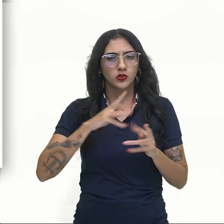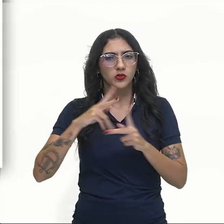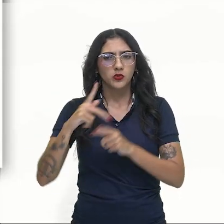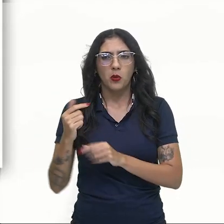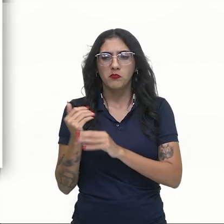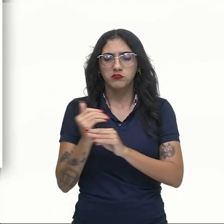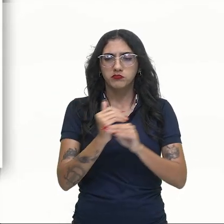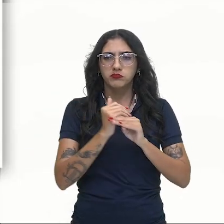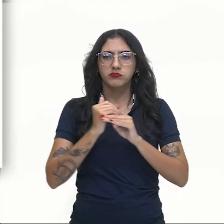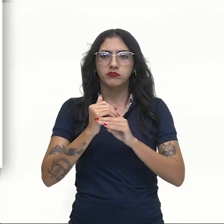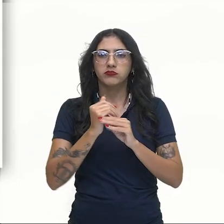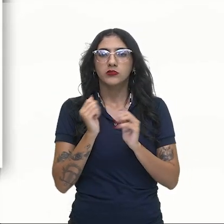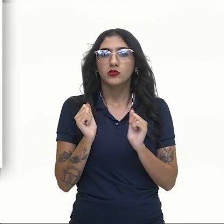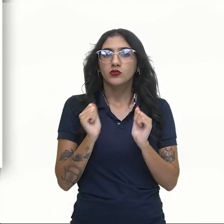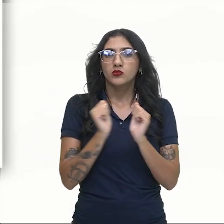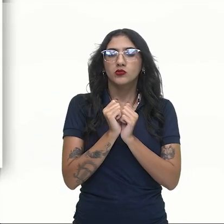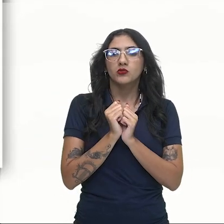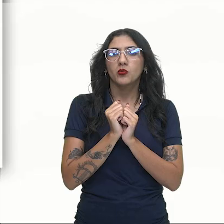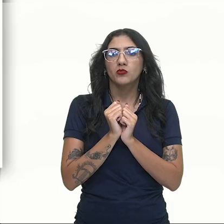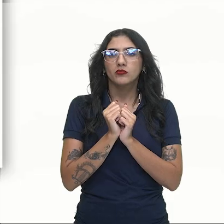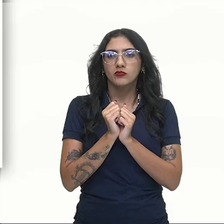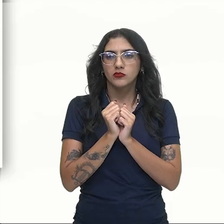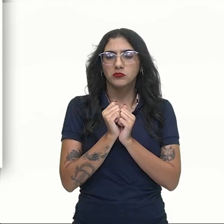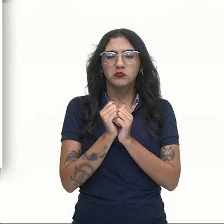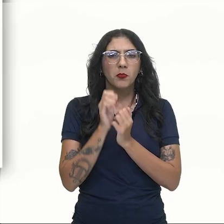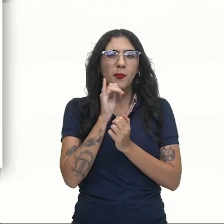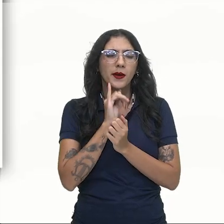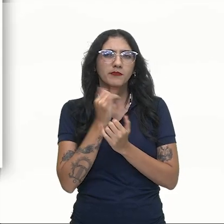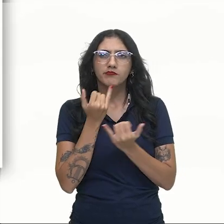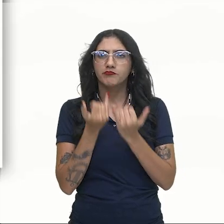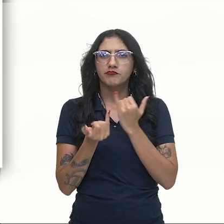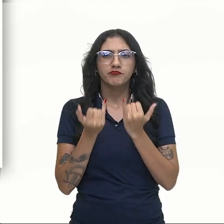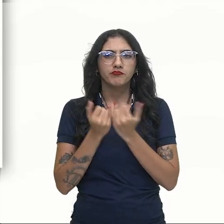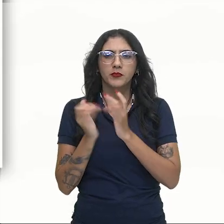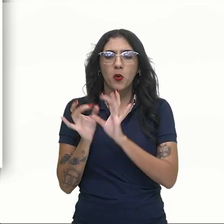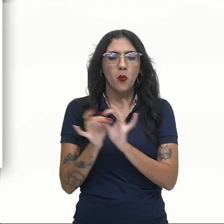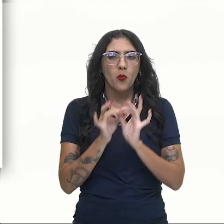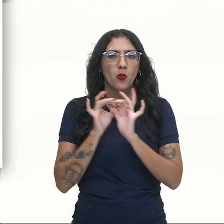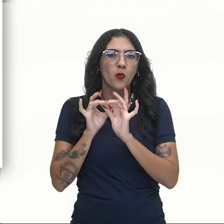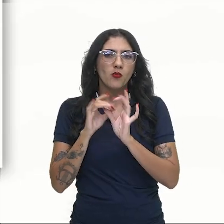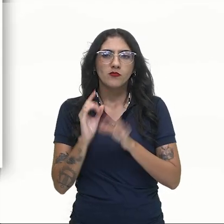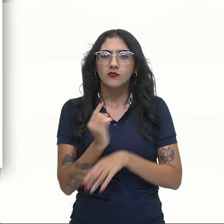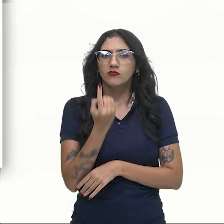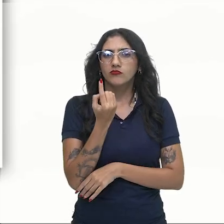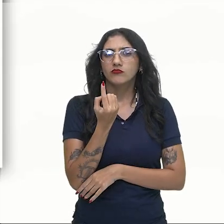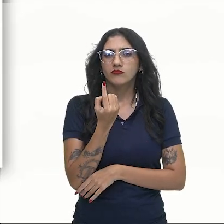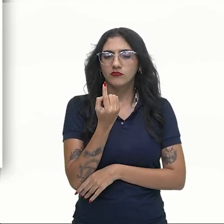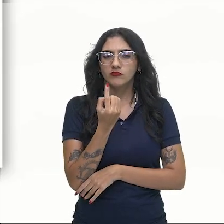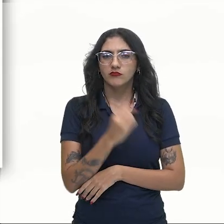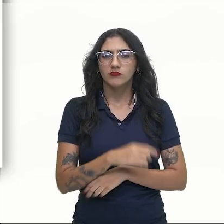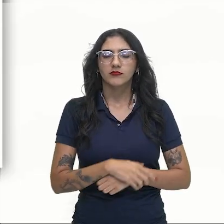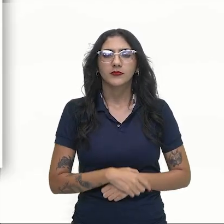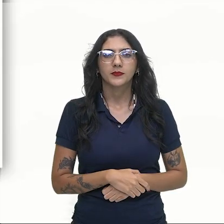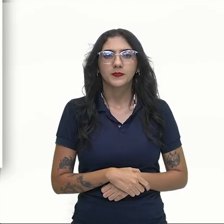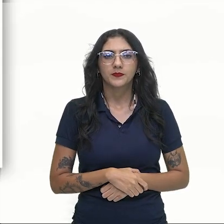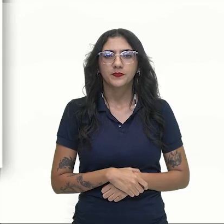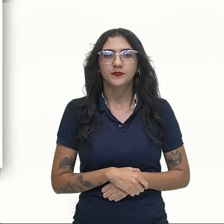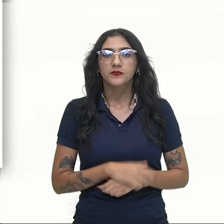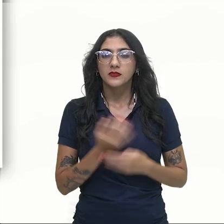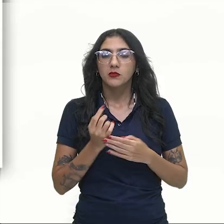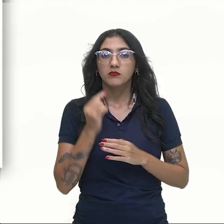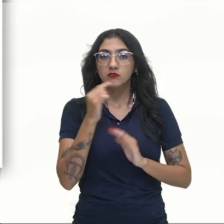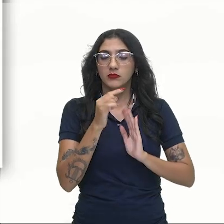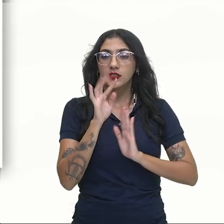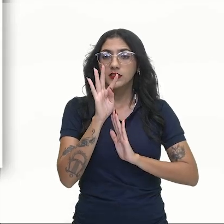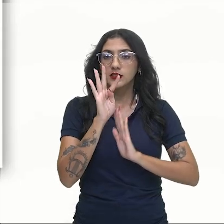juntos como um só, né, como uma só pessoa. Nesse texto